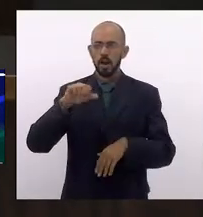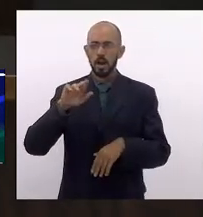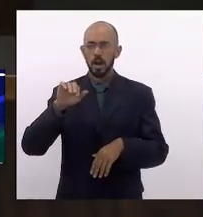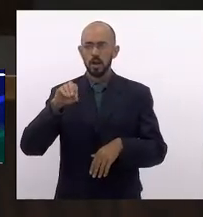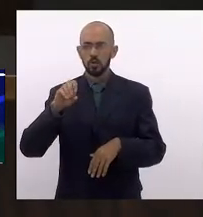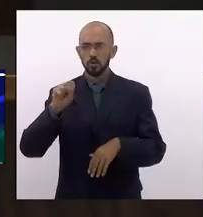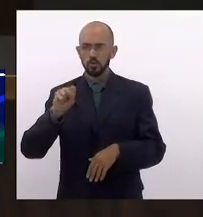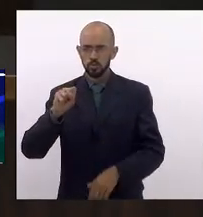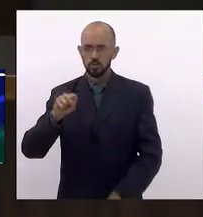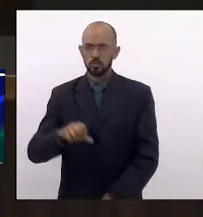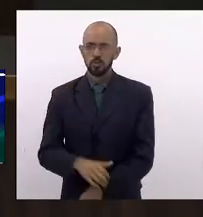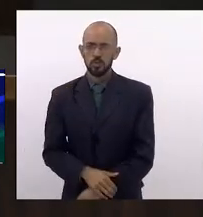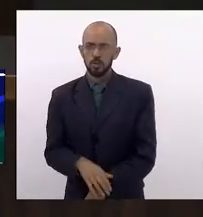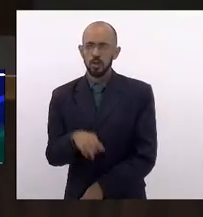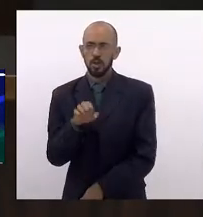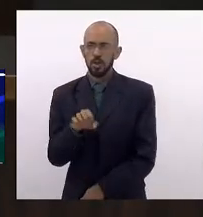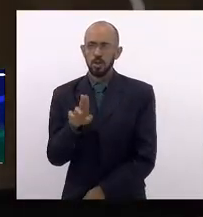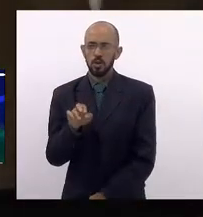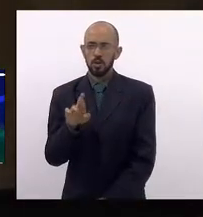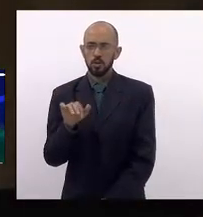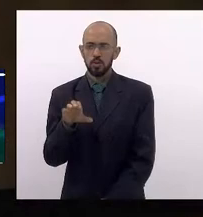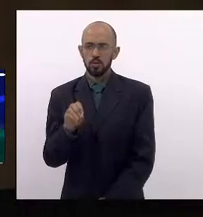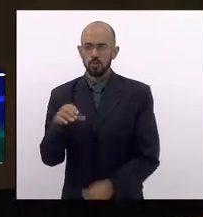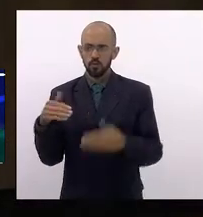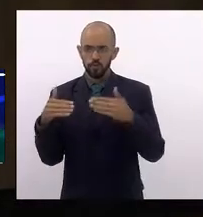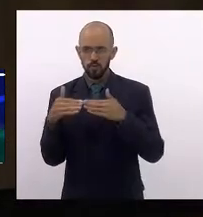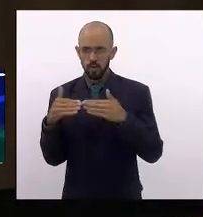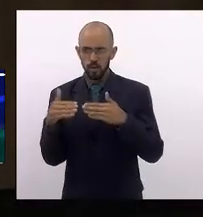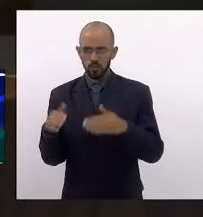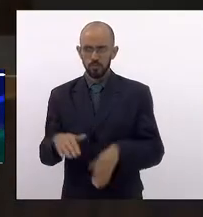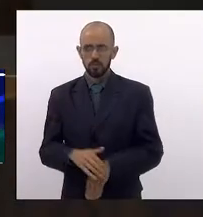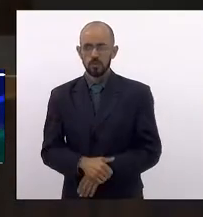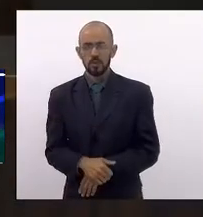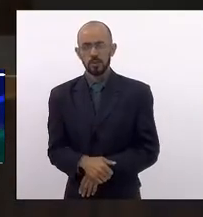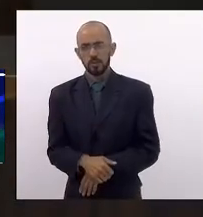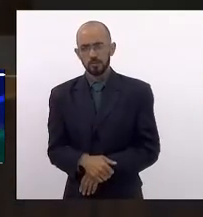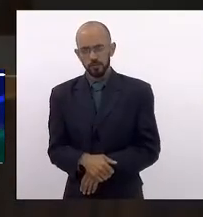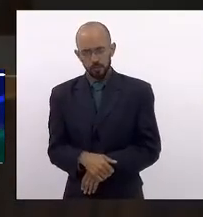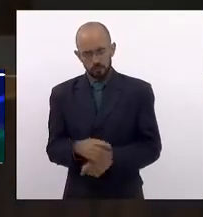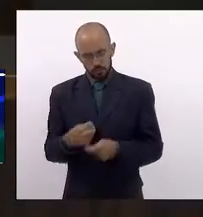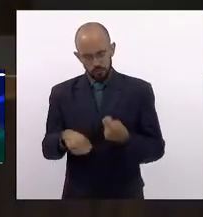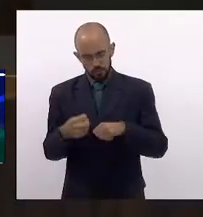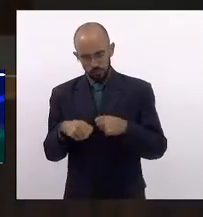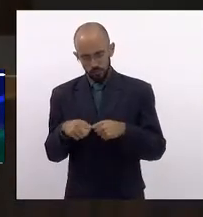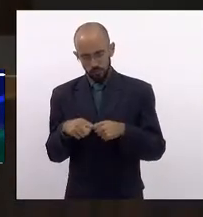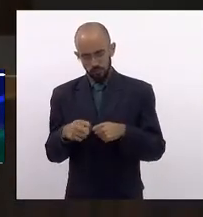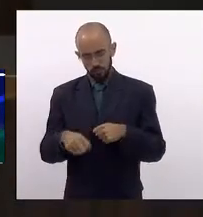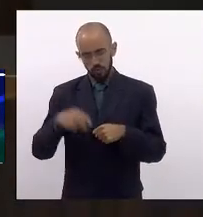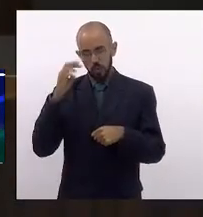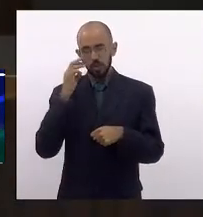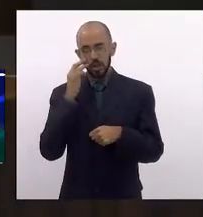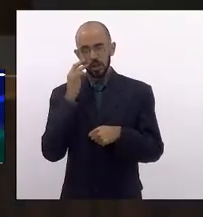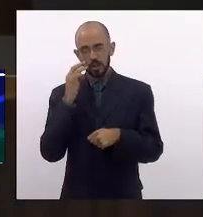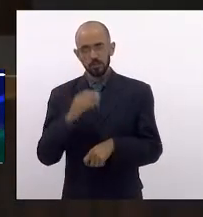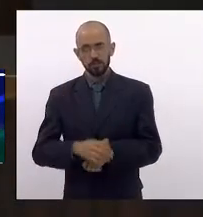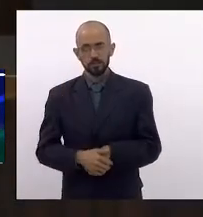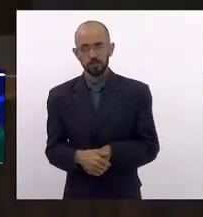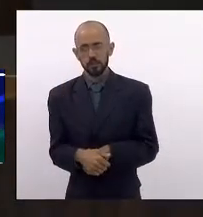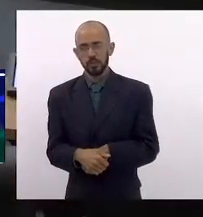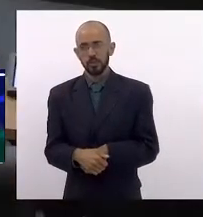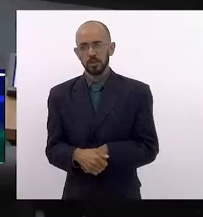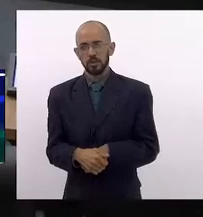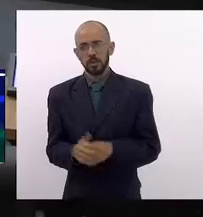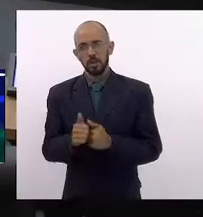deputado Carlos Marcello Thadeu é favorável só presidente ela começar o dia economia deputado waldeck Oi